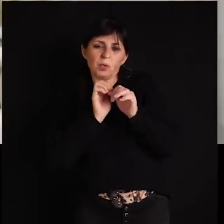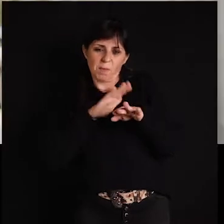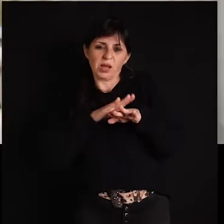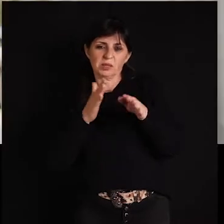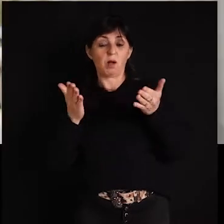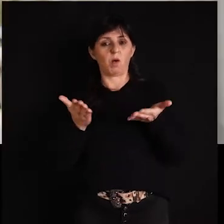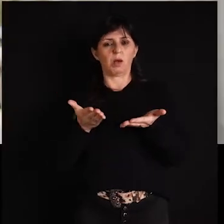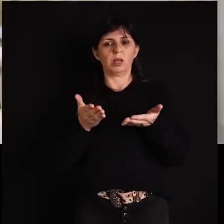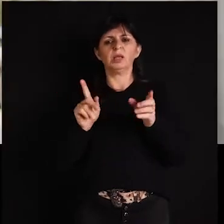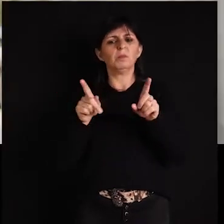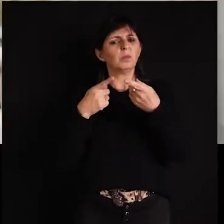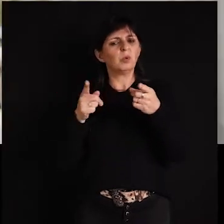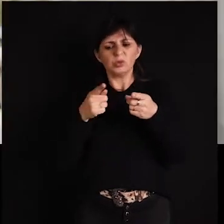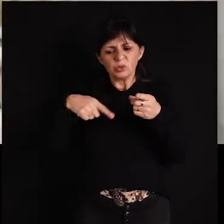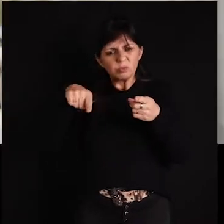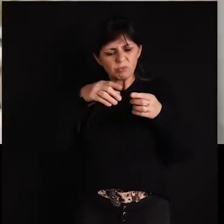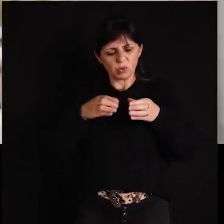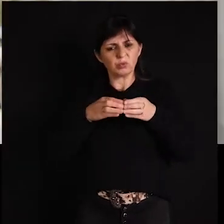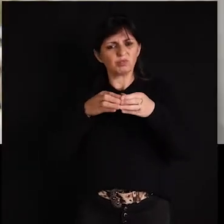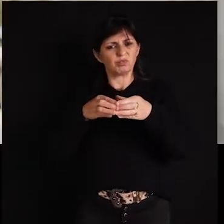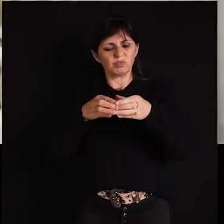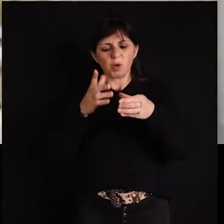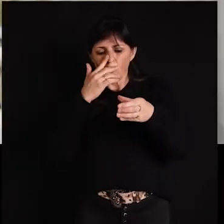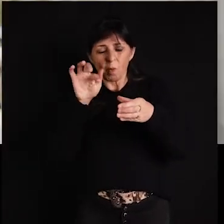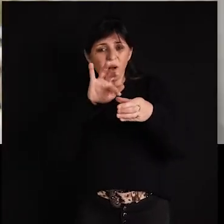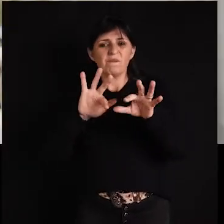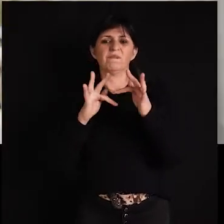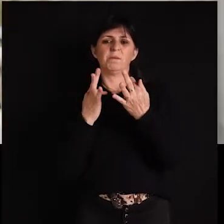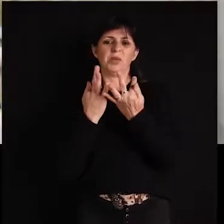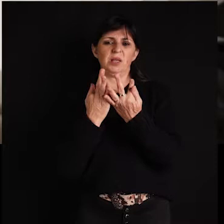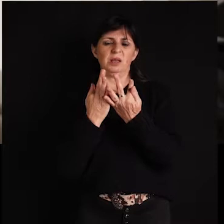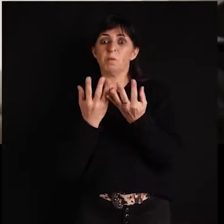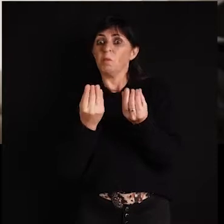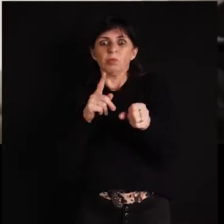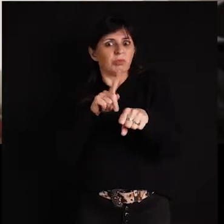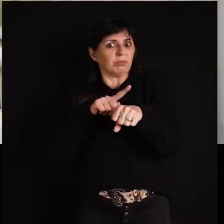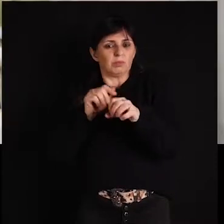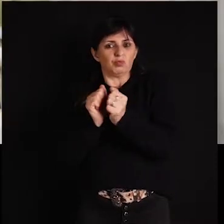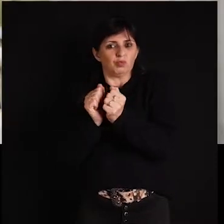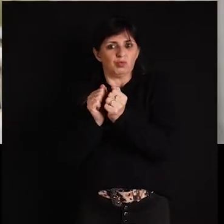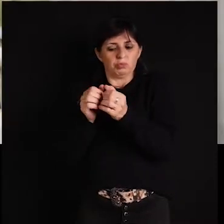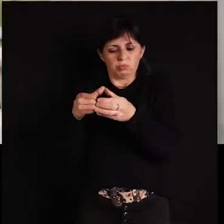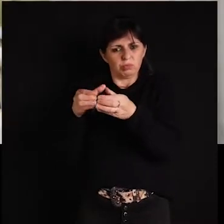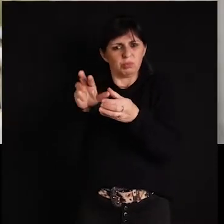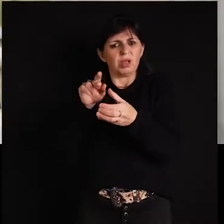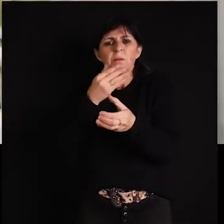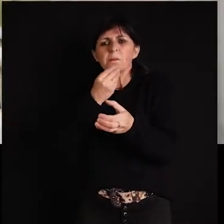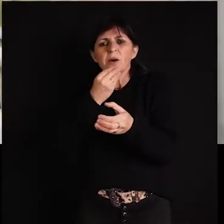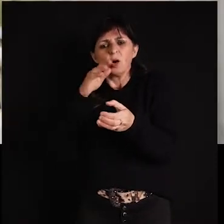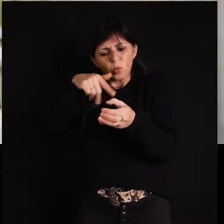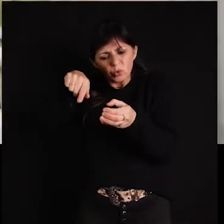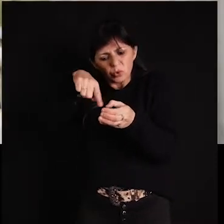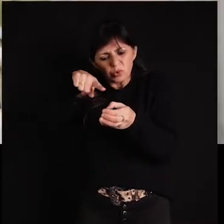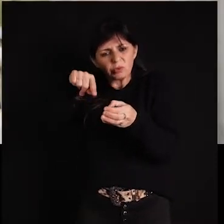músicos, nós, a gente se torna uma família entre nós, porque convive muito tempo junto, né? Então se tornam irmãos teus que você tem